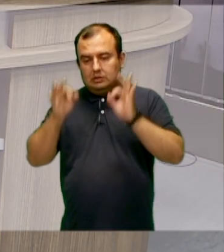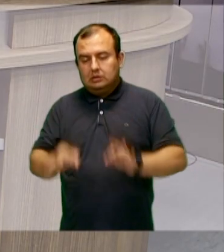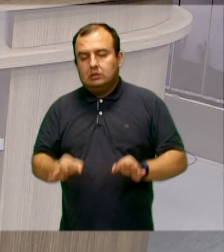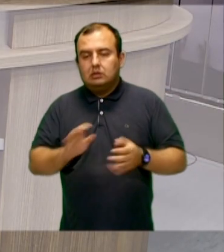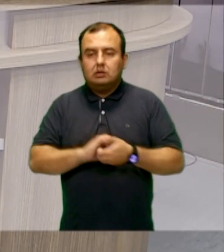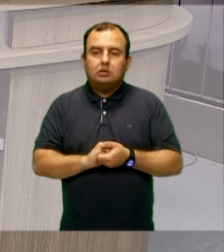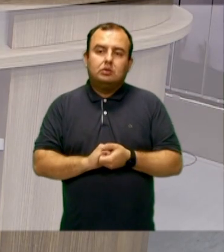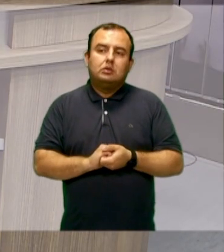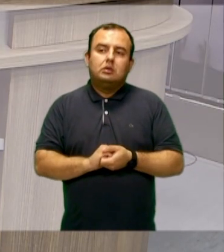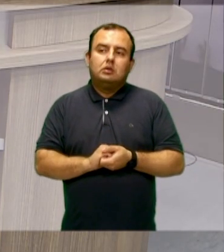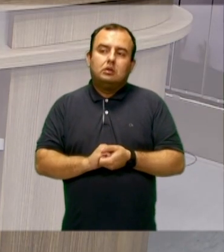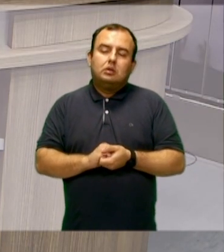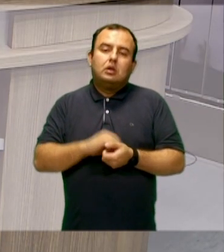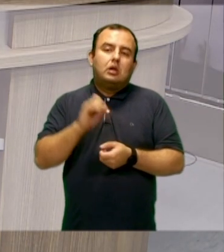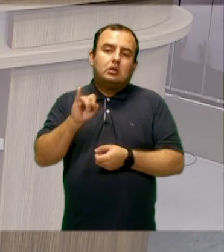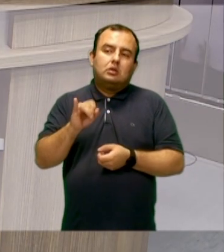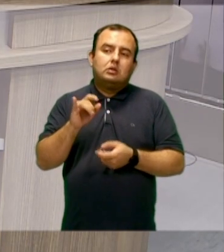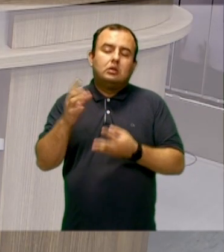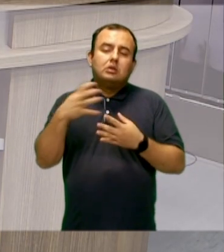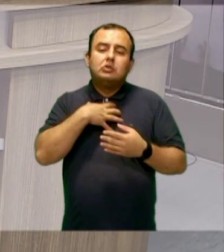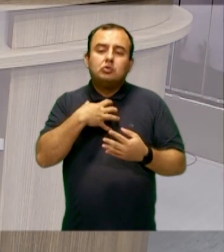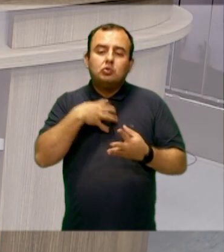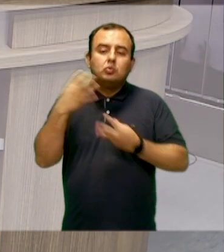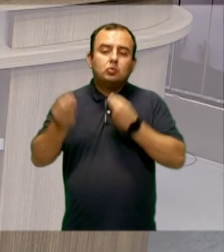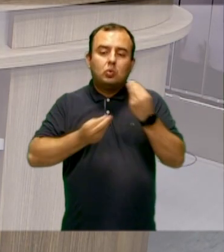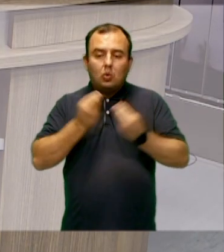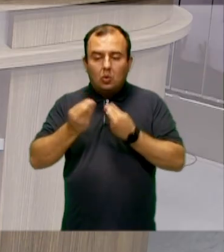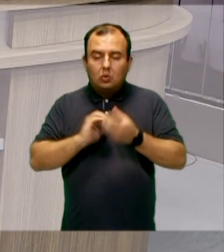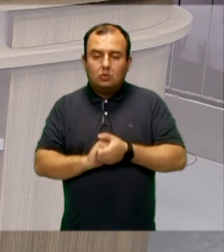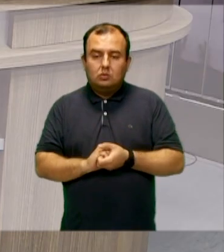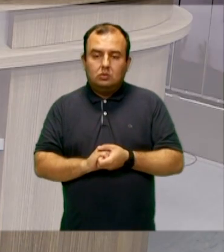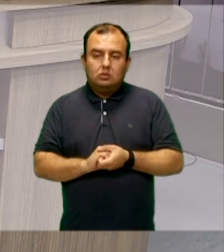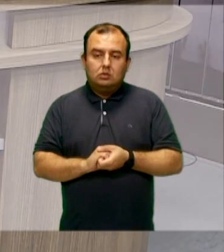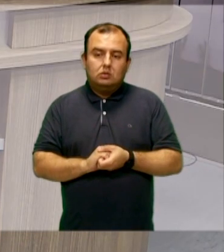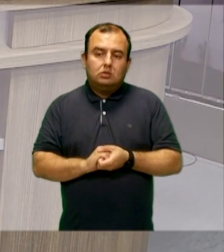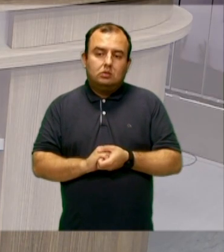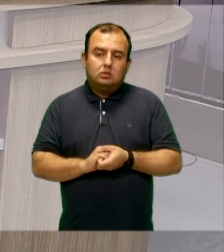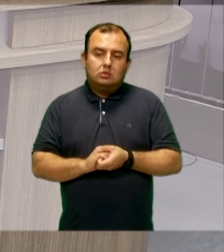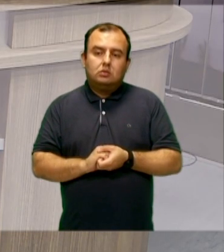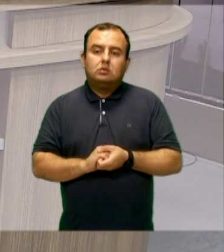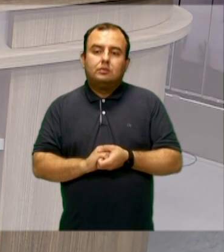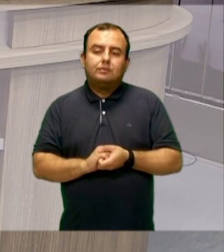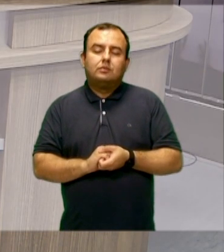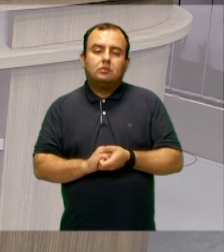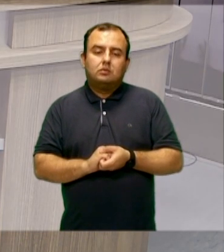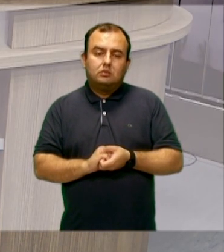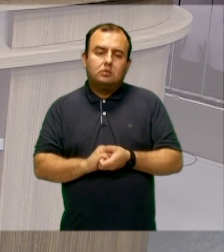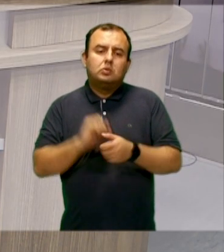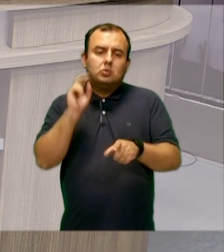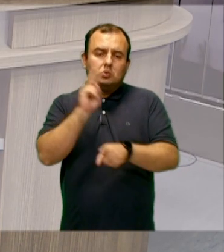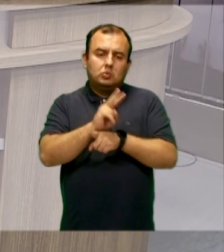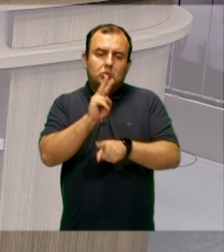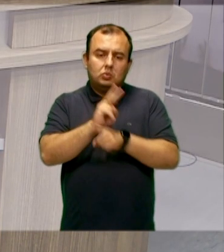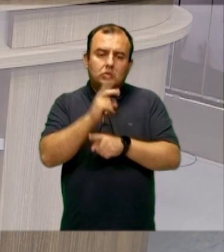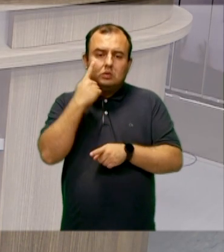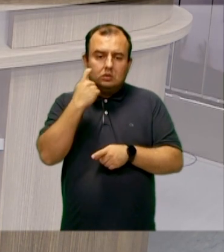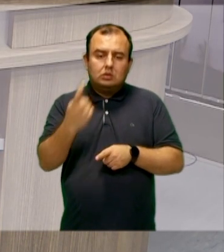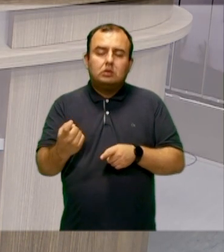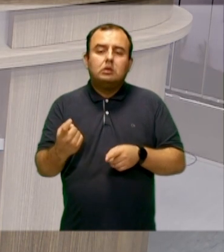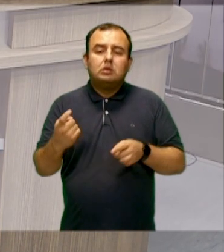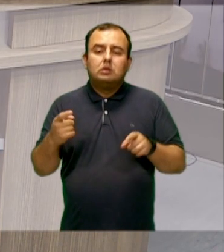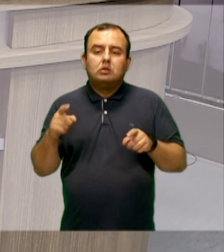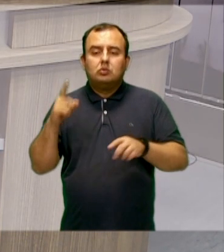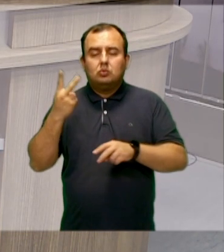adaptando. Exato. Se ela não estava... Como é que ela estava se sentindo com aquilo ali? Então, e foi um... Isso é um cuidado interessante. Foi em 2 momentos